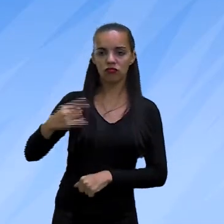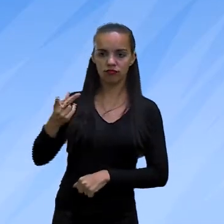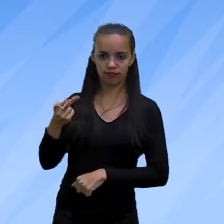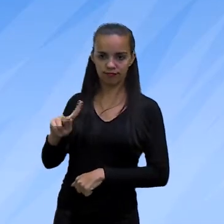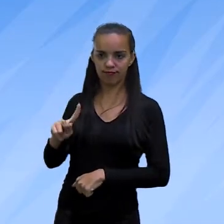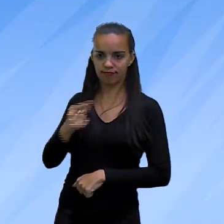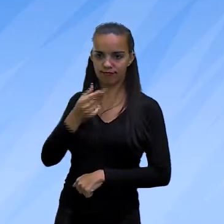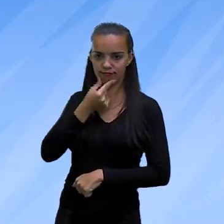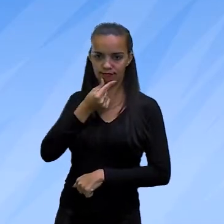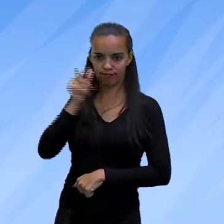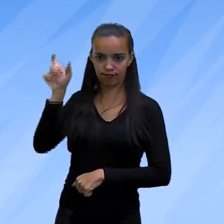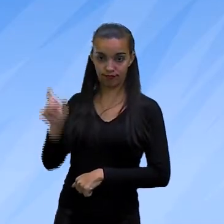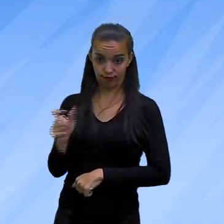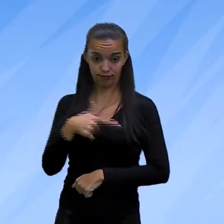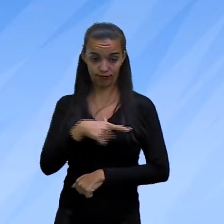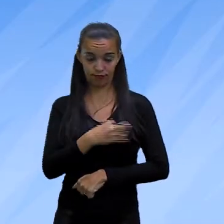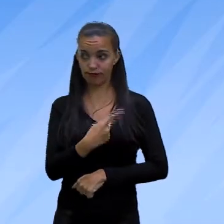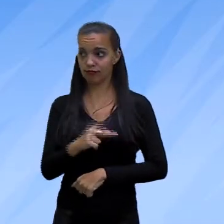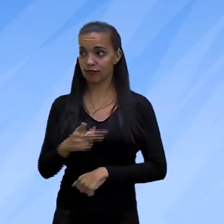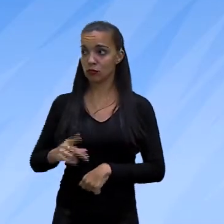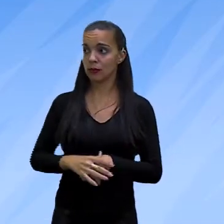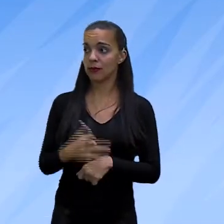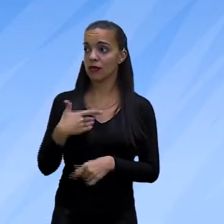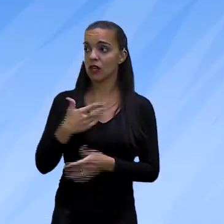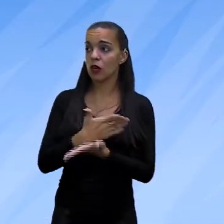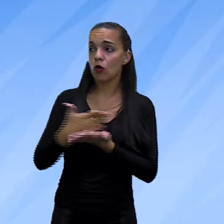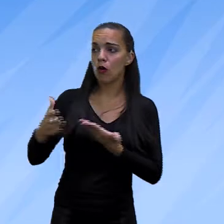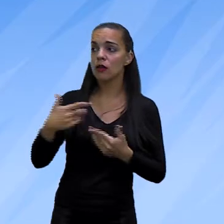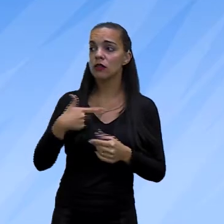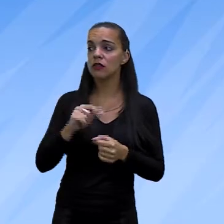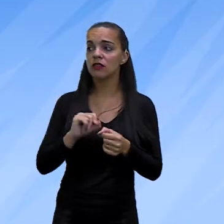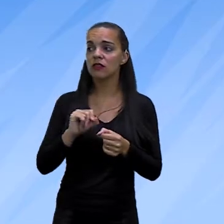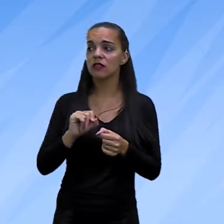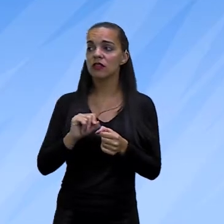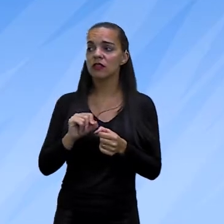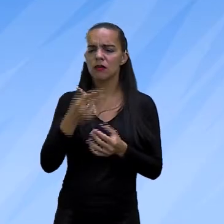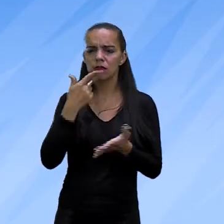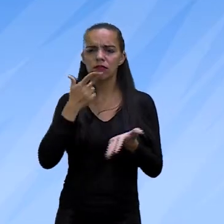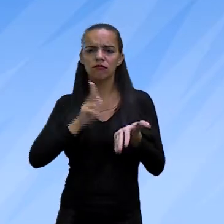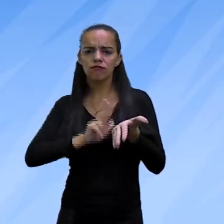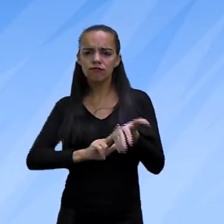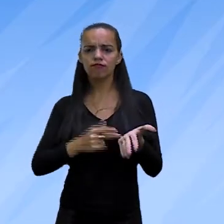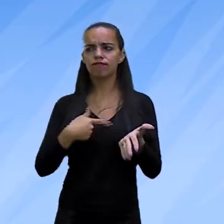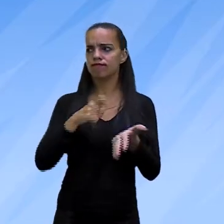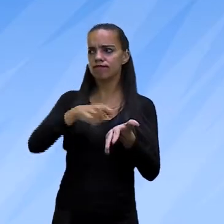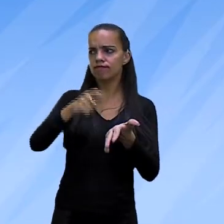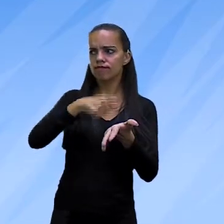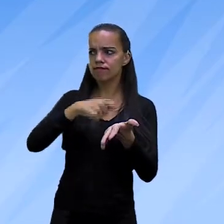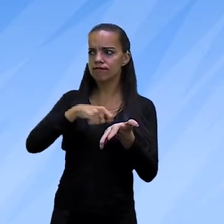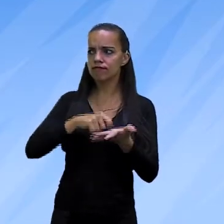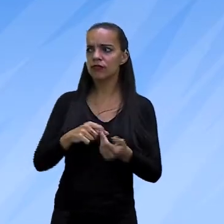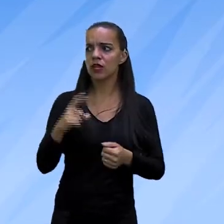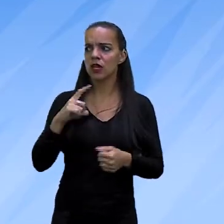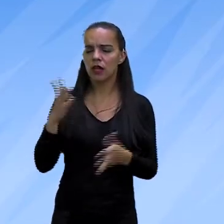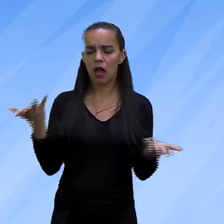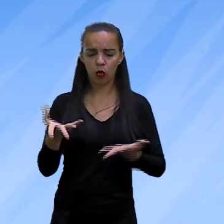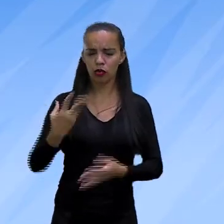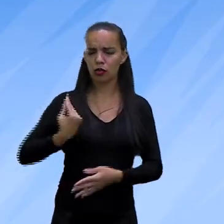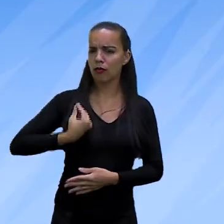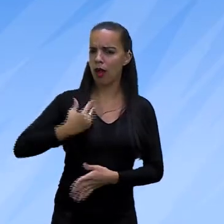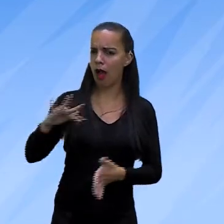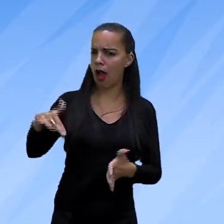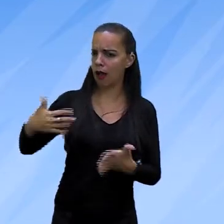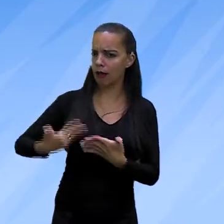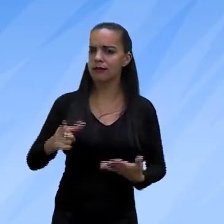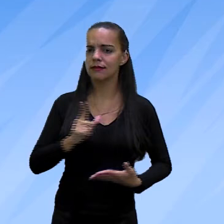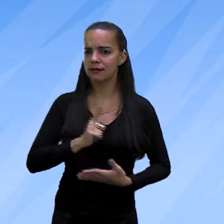como príncipe regente, ele deixou cartas escritas, documentos até hoje